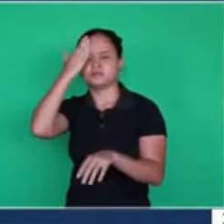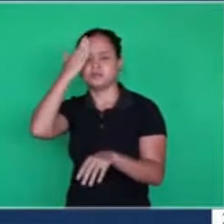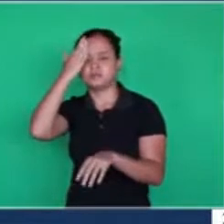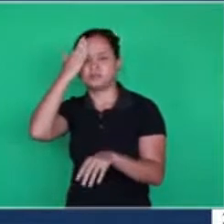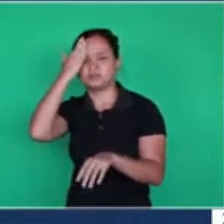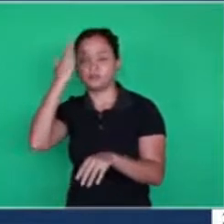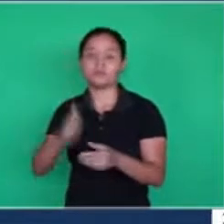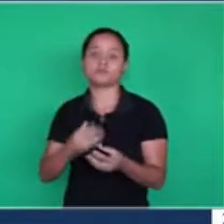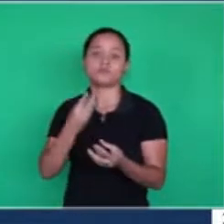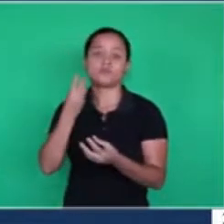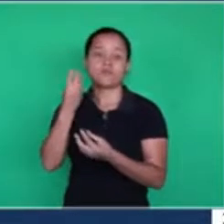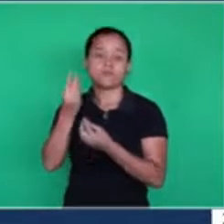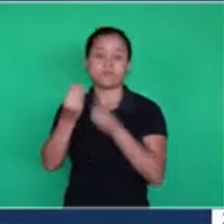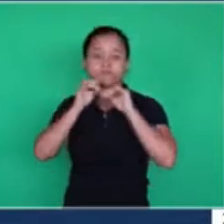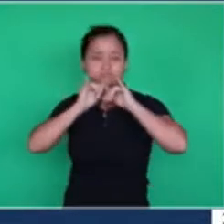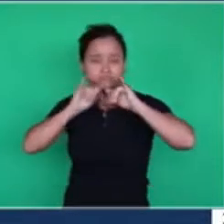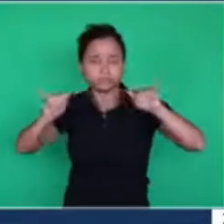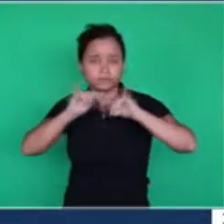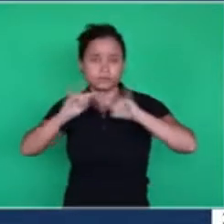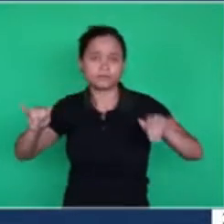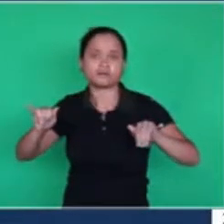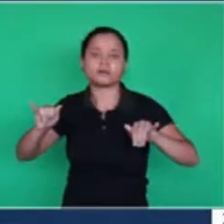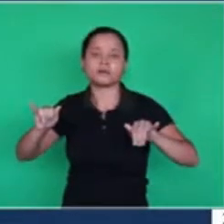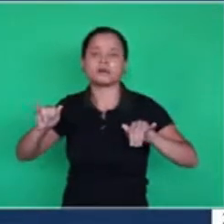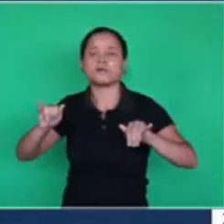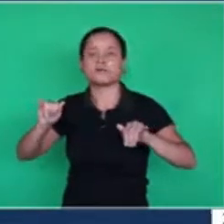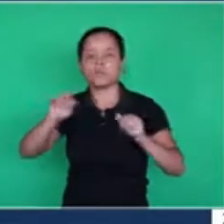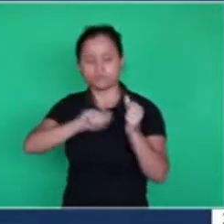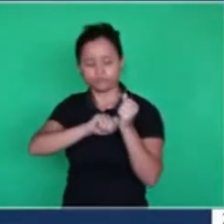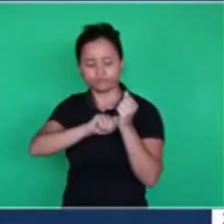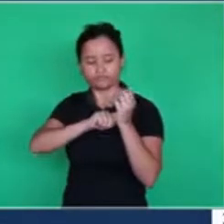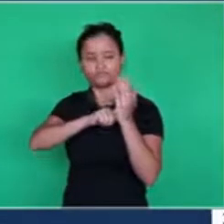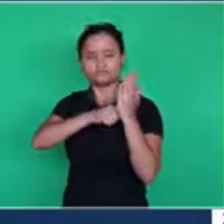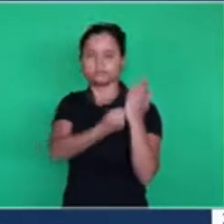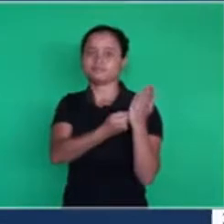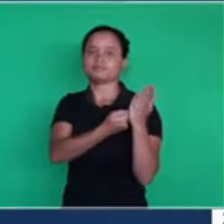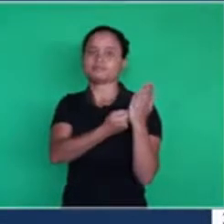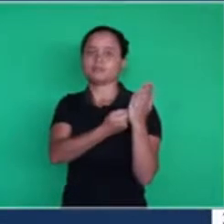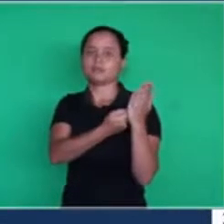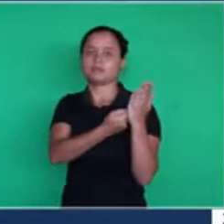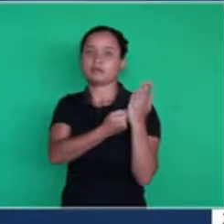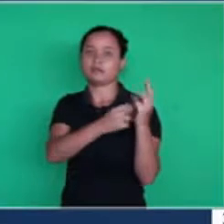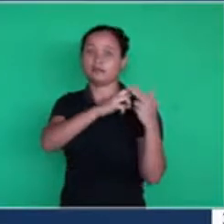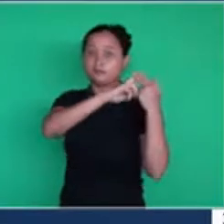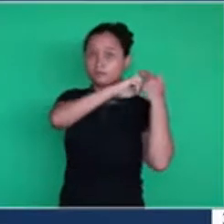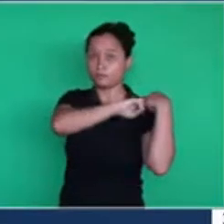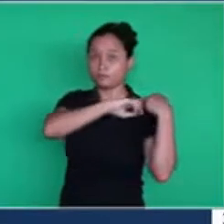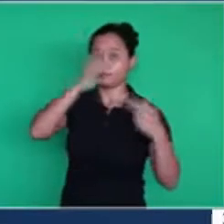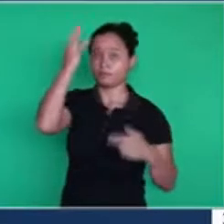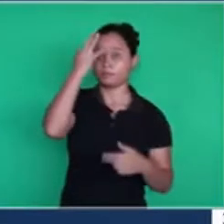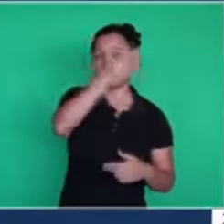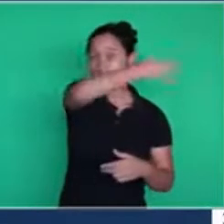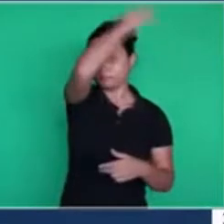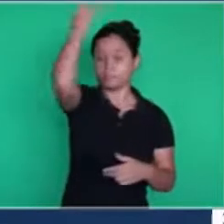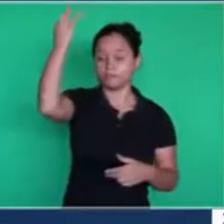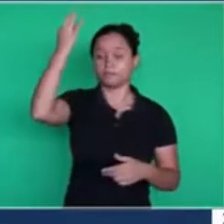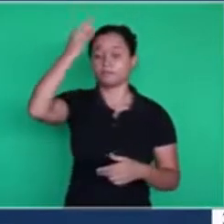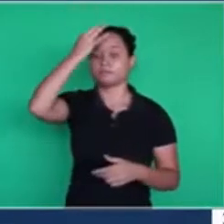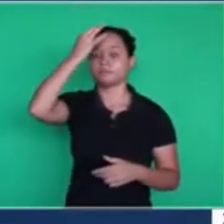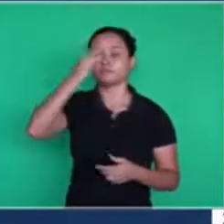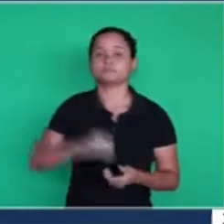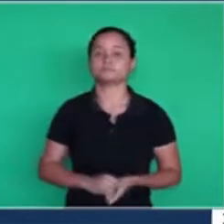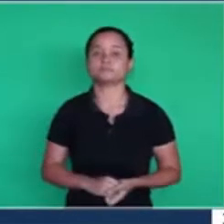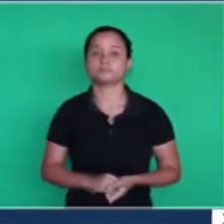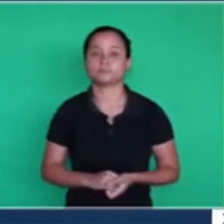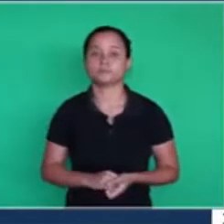entendimento como revelador dos mistérios. Essa função do Espírito Santo. abrindo um caminho no interior do